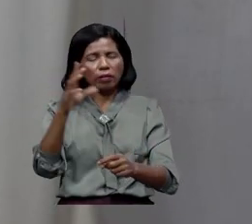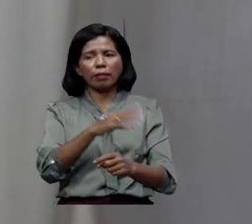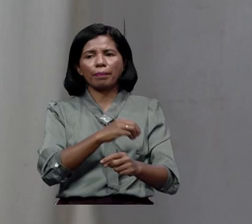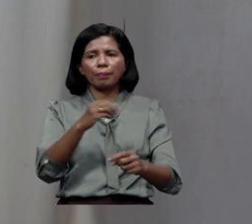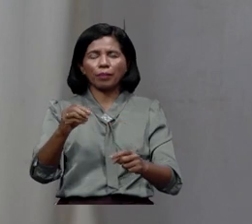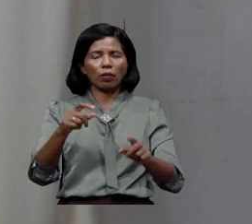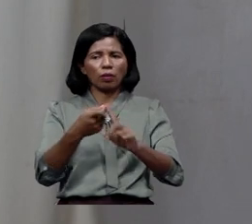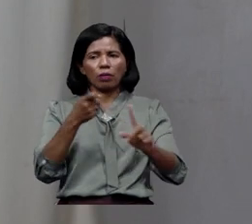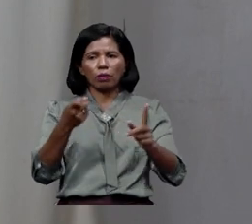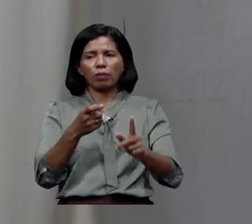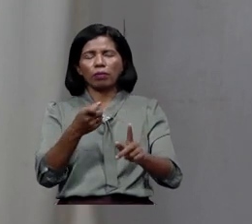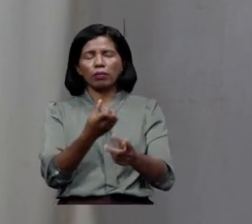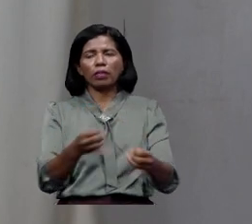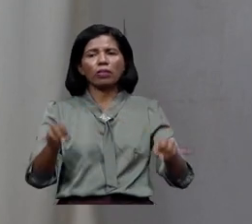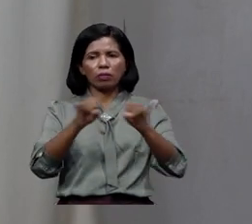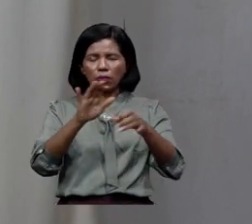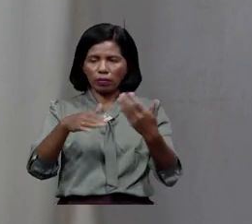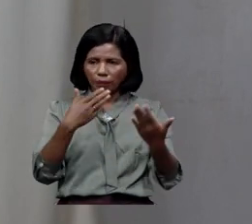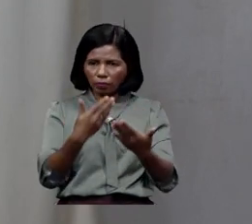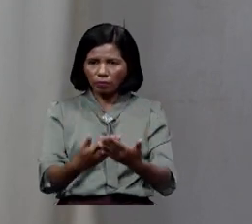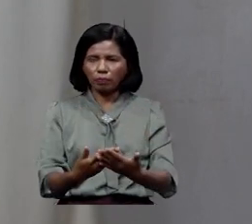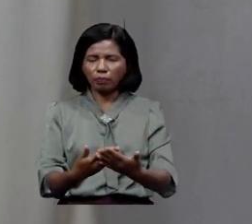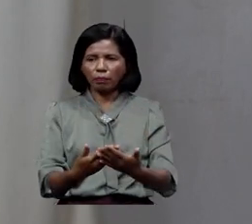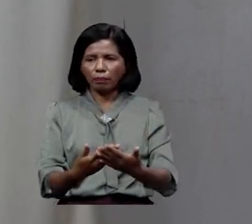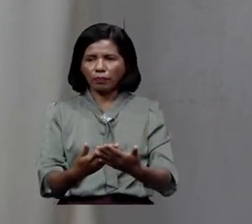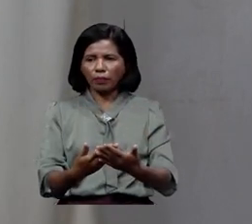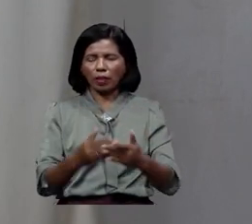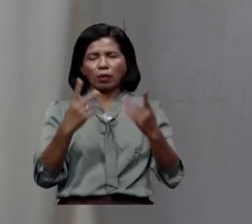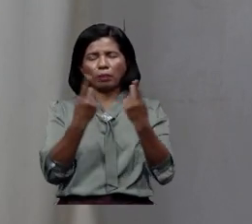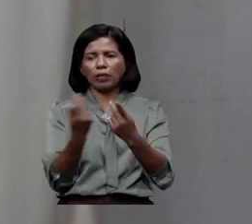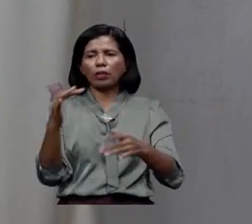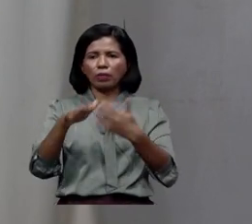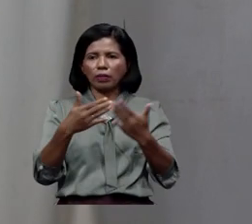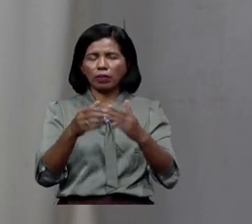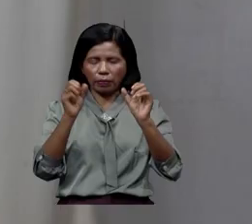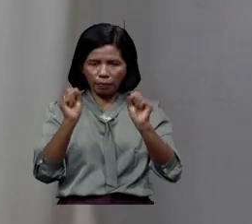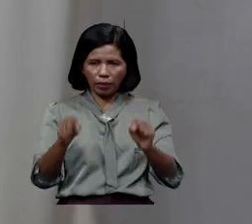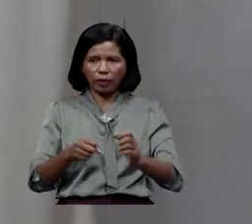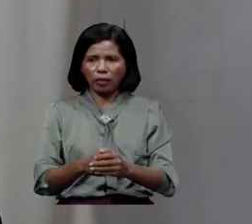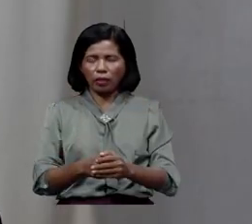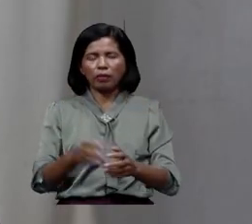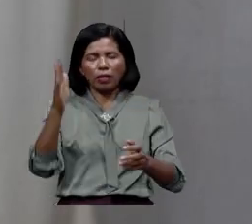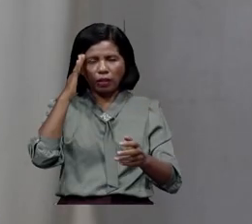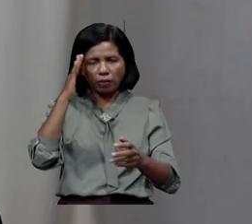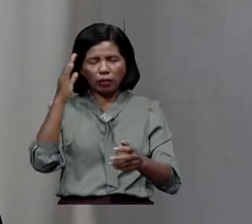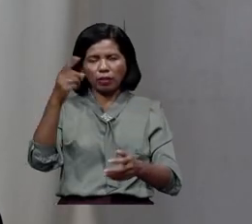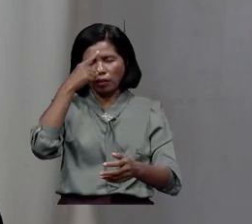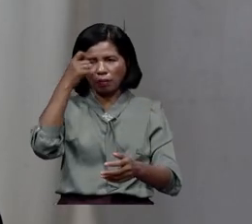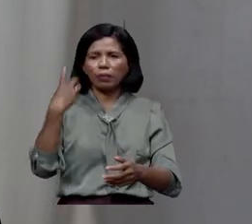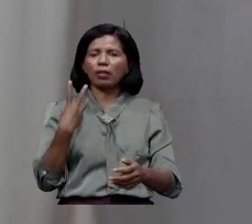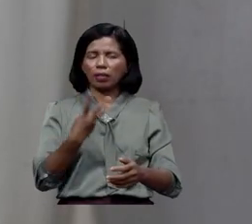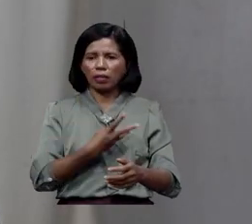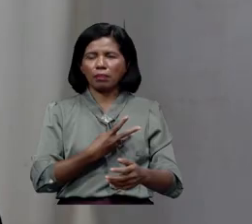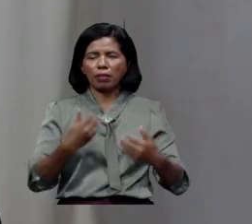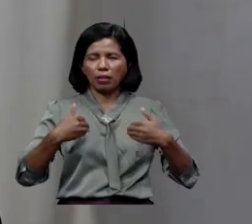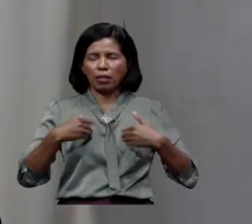e parte ser relevante le limos malu sa empresario sira atu bele mos considera tam itamos ia